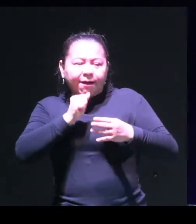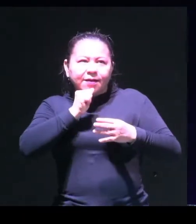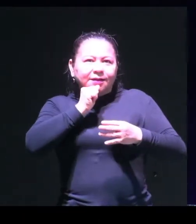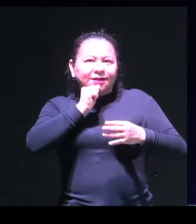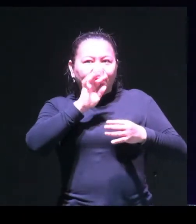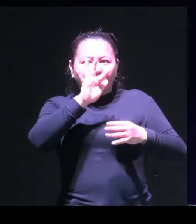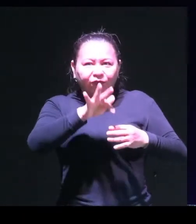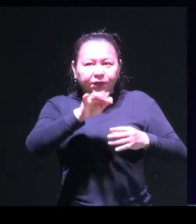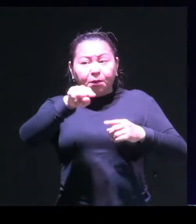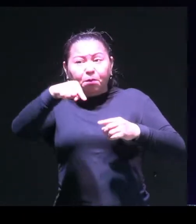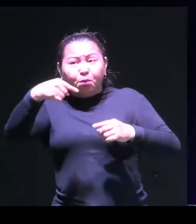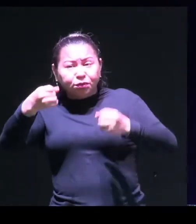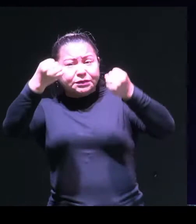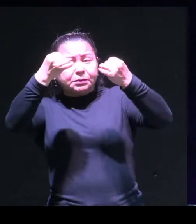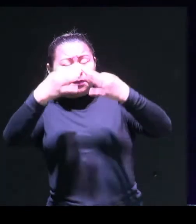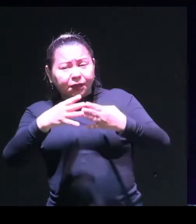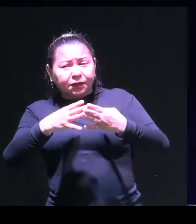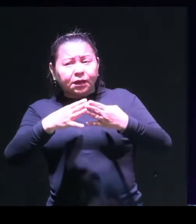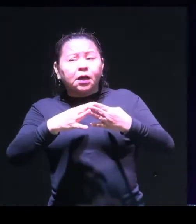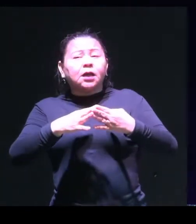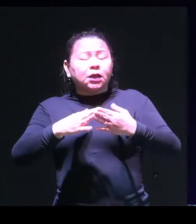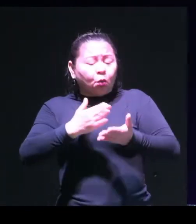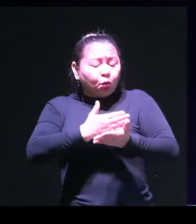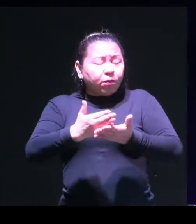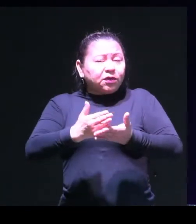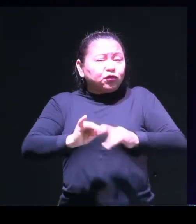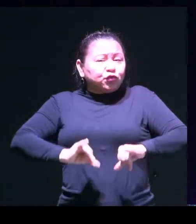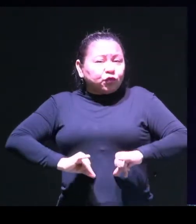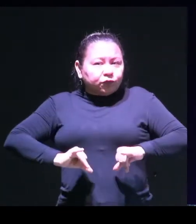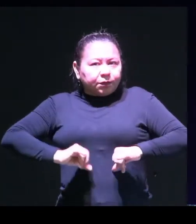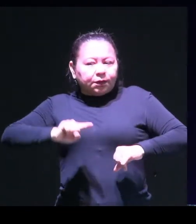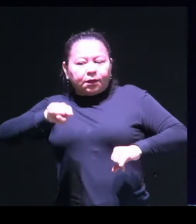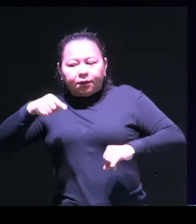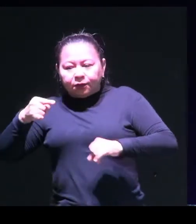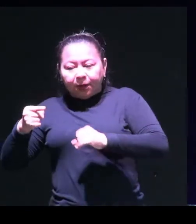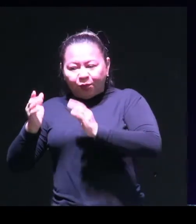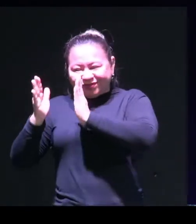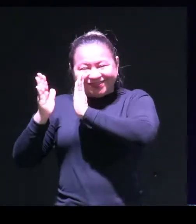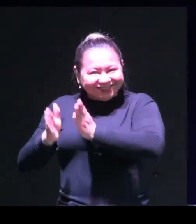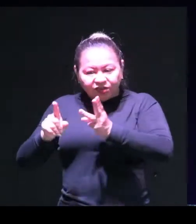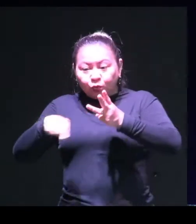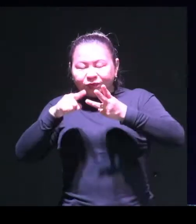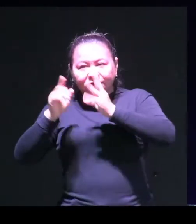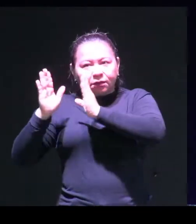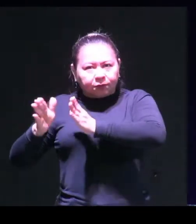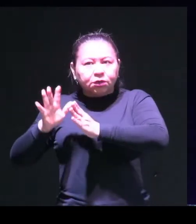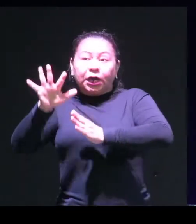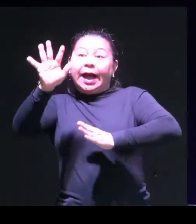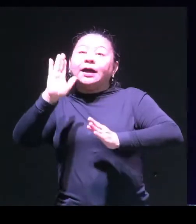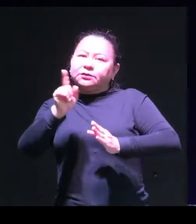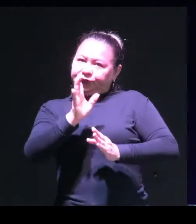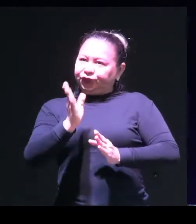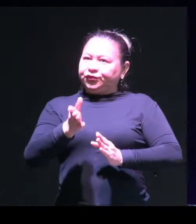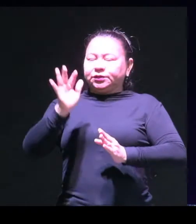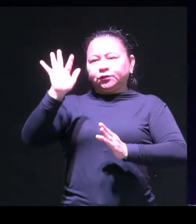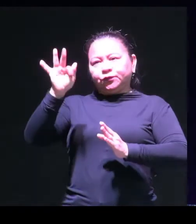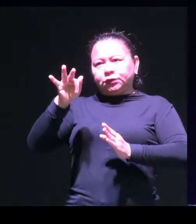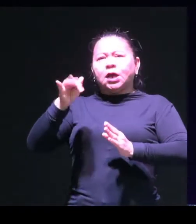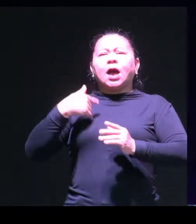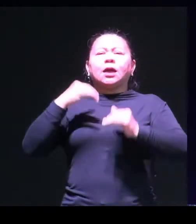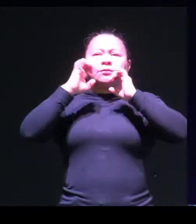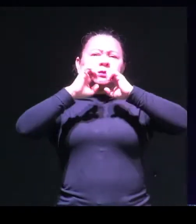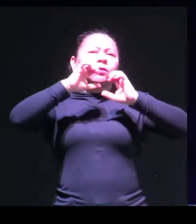fim. Depois ele diz que é o princípio das dores. E depois ele diz, então virá o fim. Quando é que virá o fim? Quando o evangelho for pregado em todo o